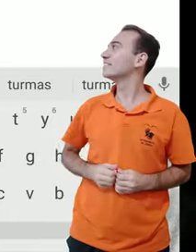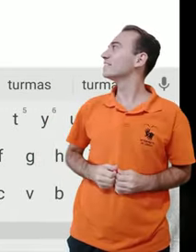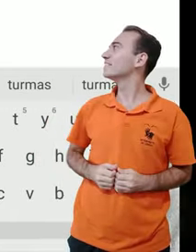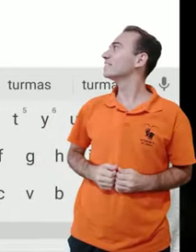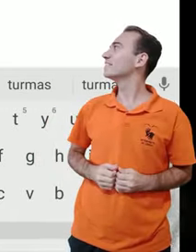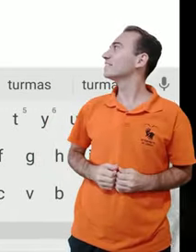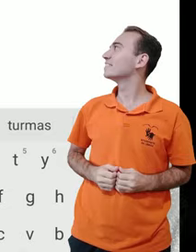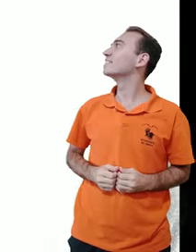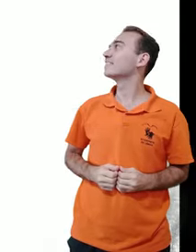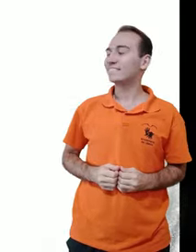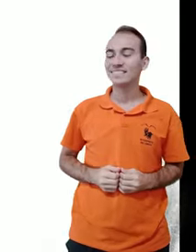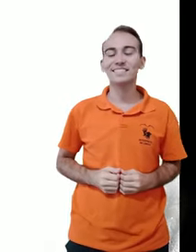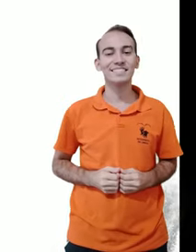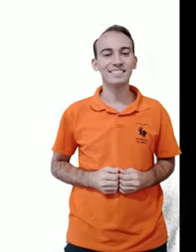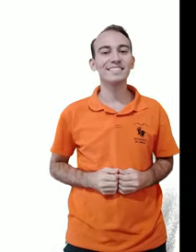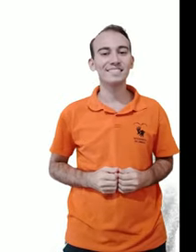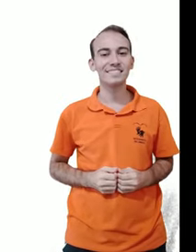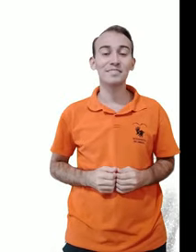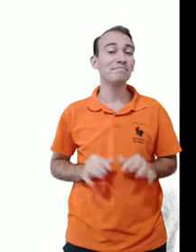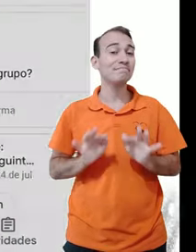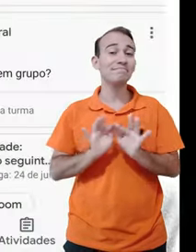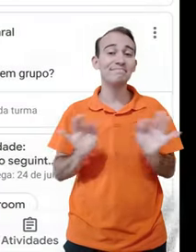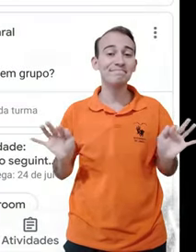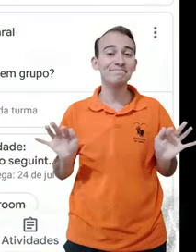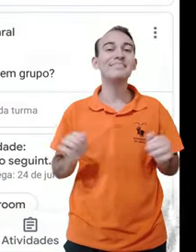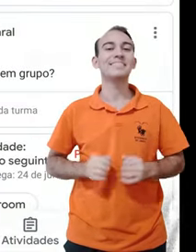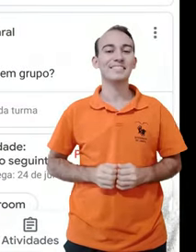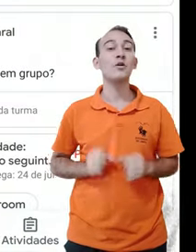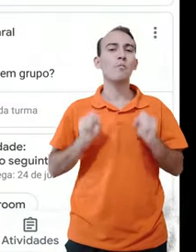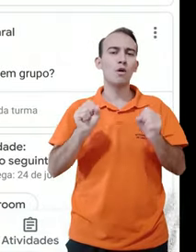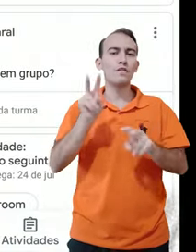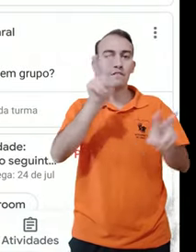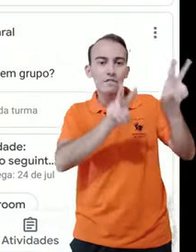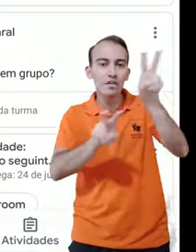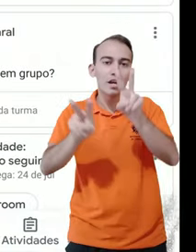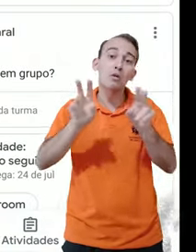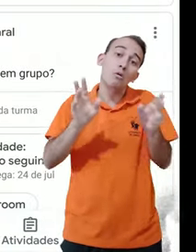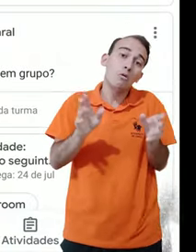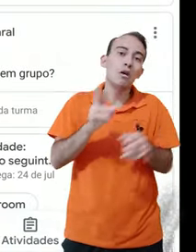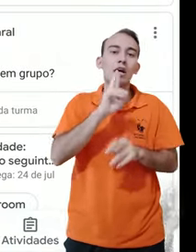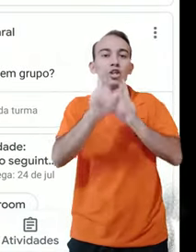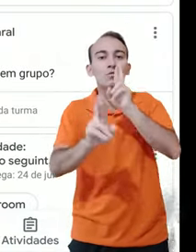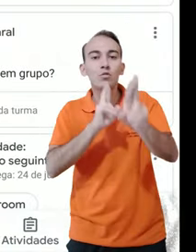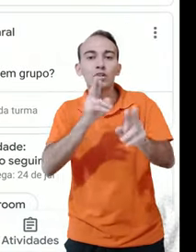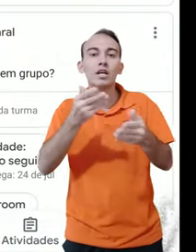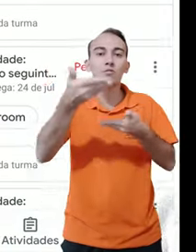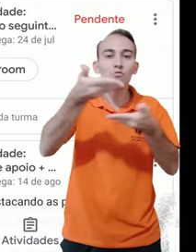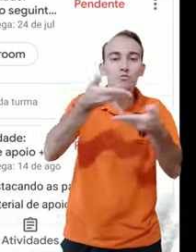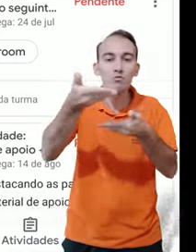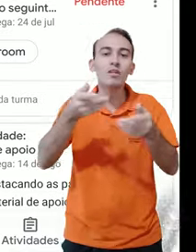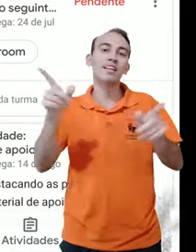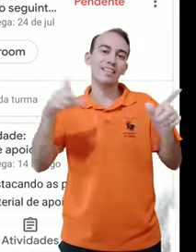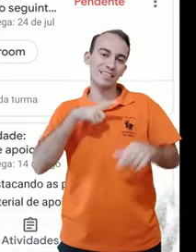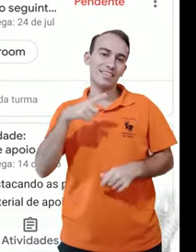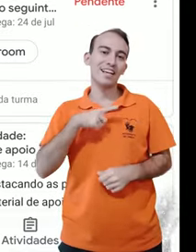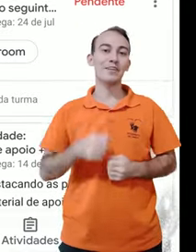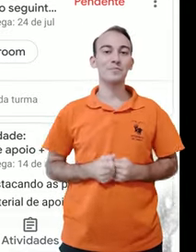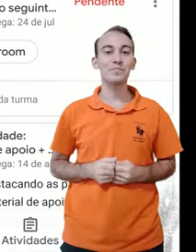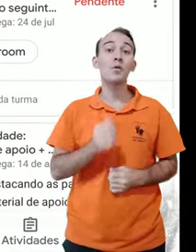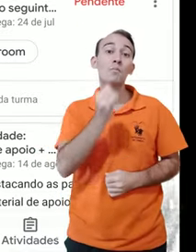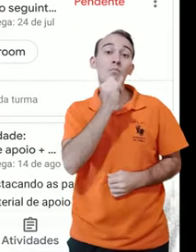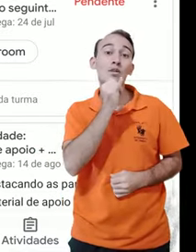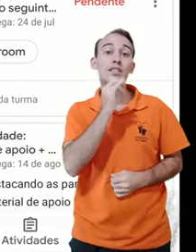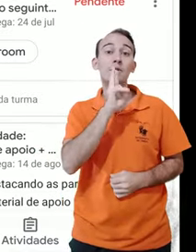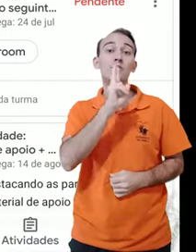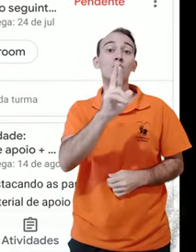postar no canto superior direito e pronto você pode visualizar e responder os comentários dos seus colegas como